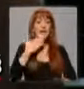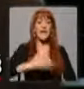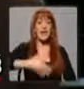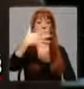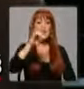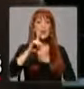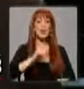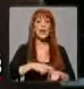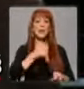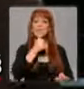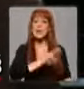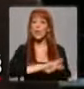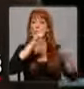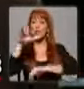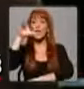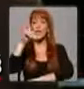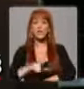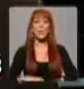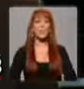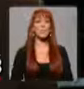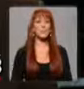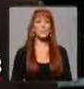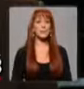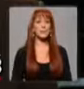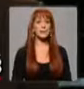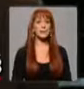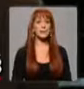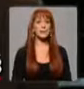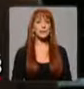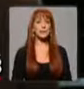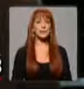altura em que decidiu mudar-se para Lisboa.